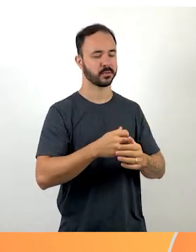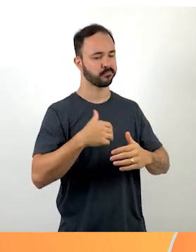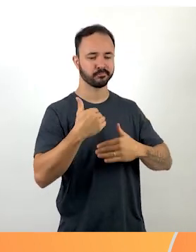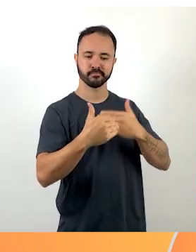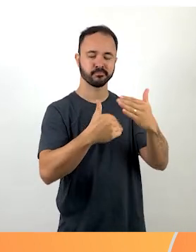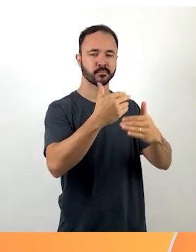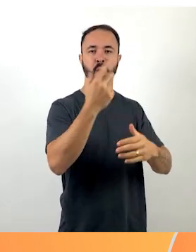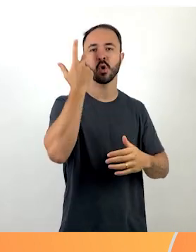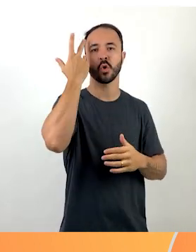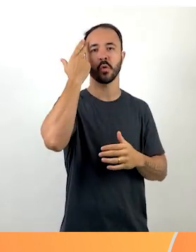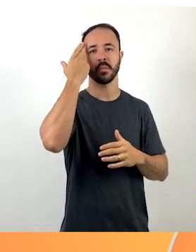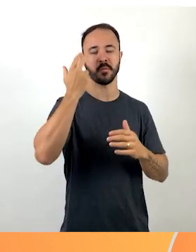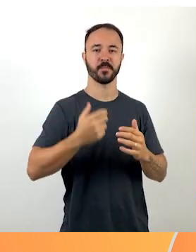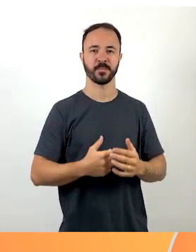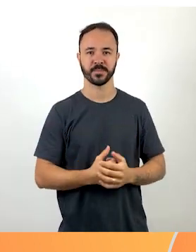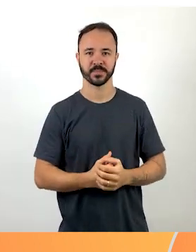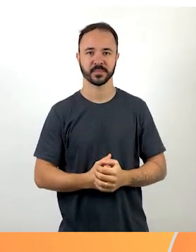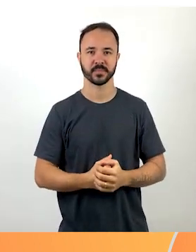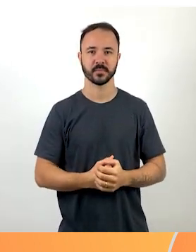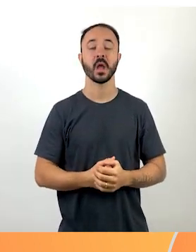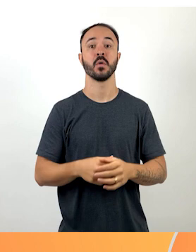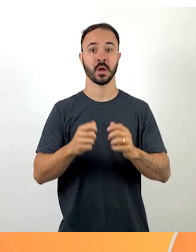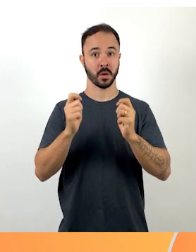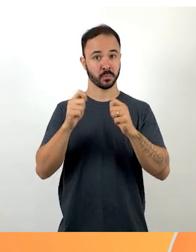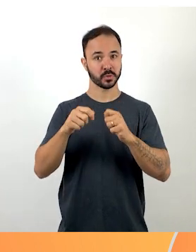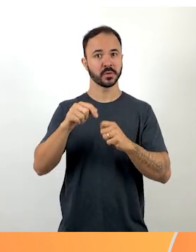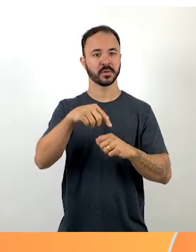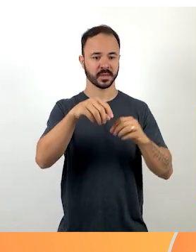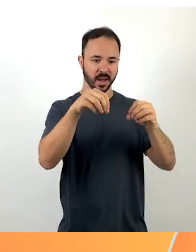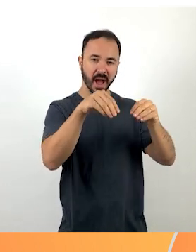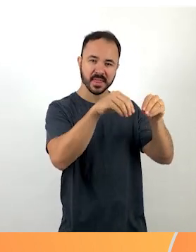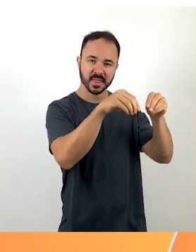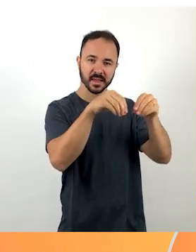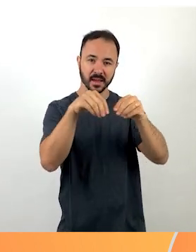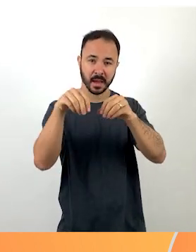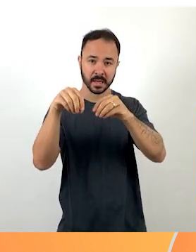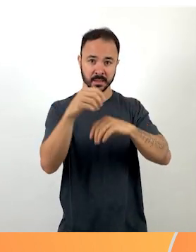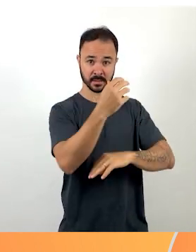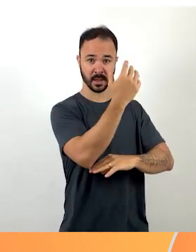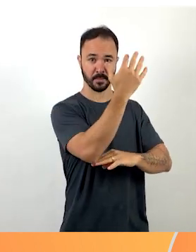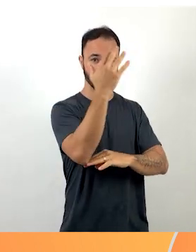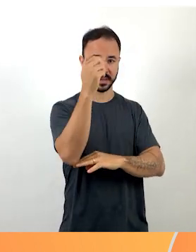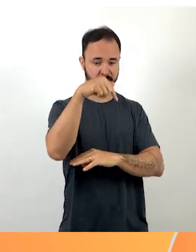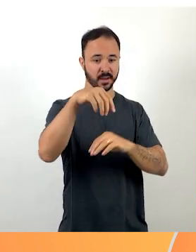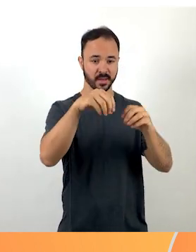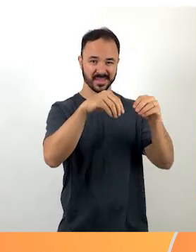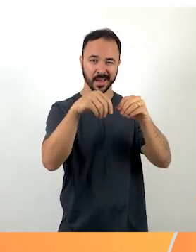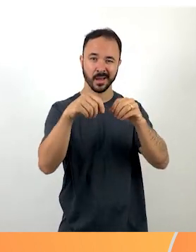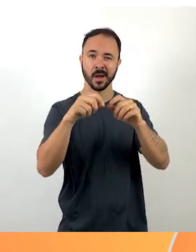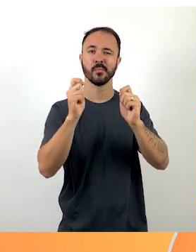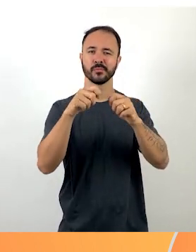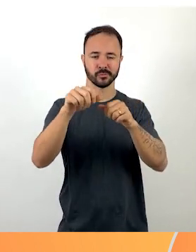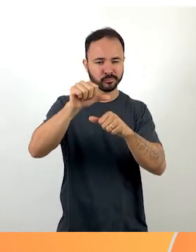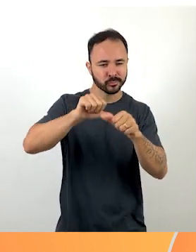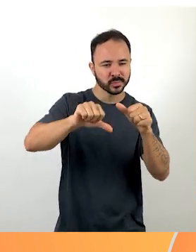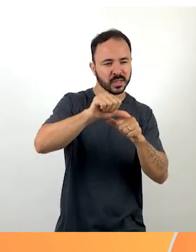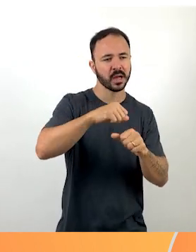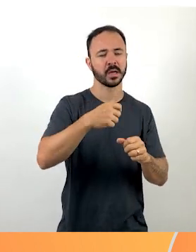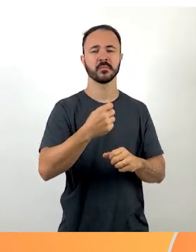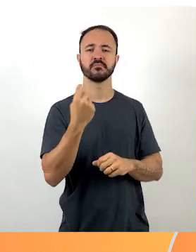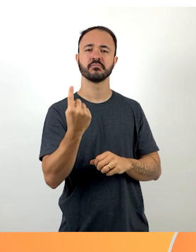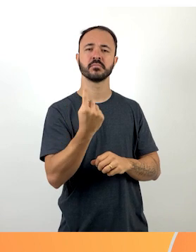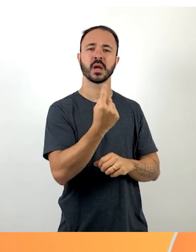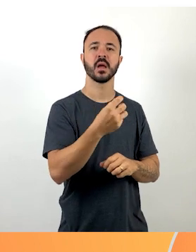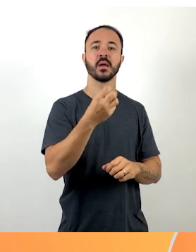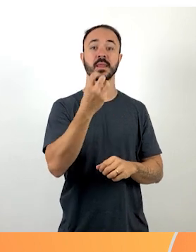líquido, chamado biofertilizante, que pode ser diluído em água e aí utilizado em plantas. Por exemplo, é uma